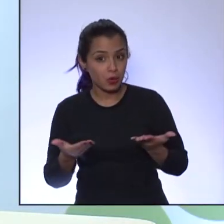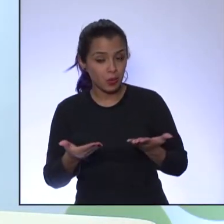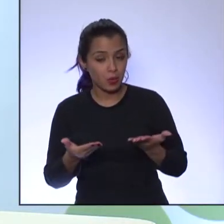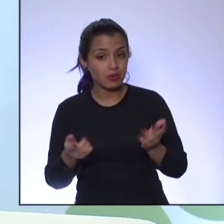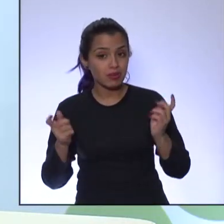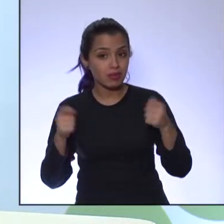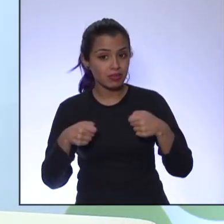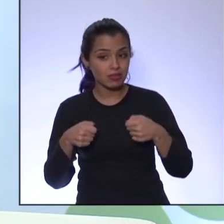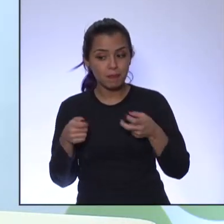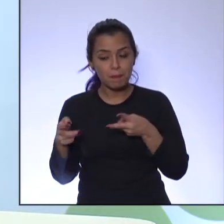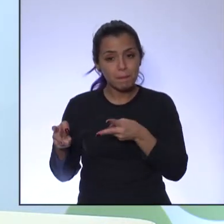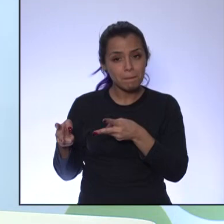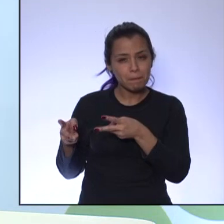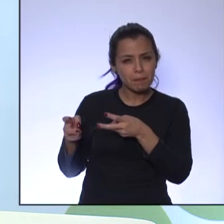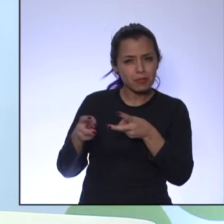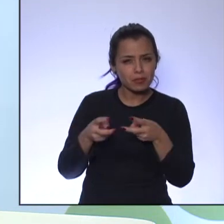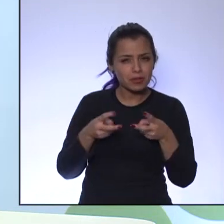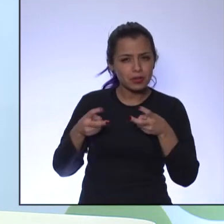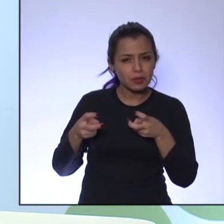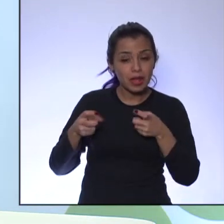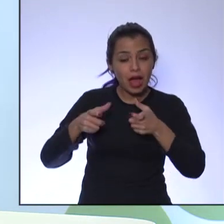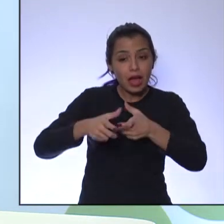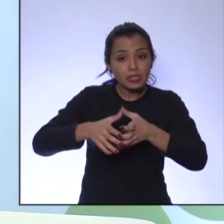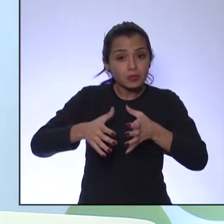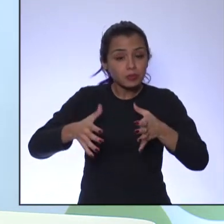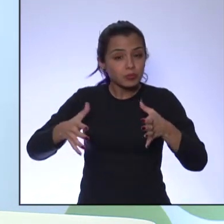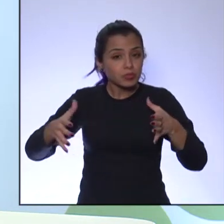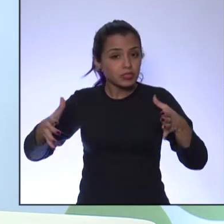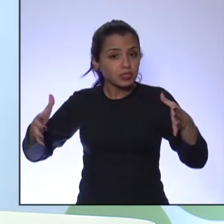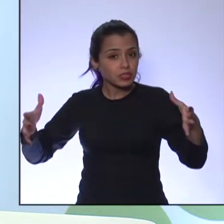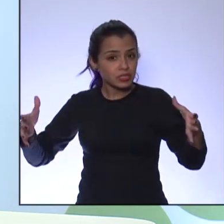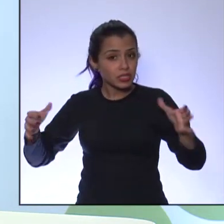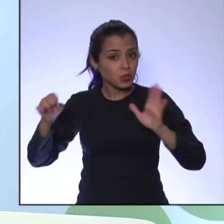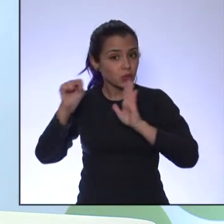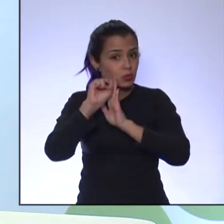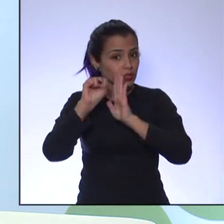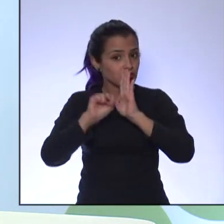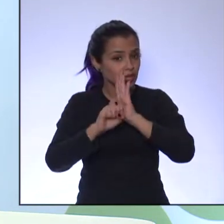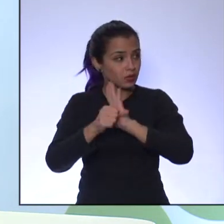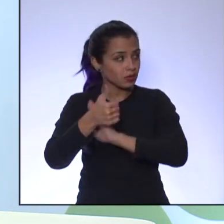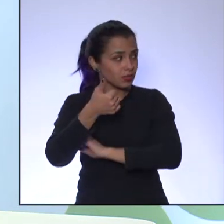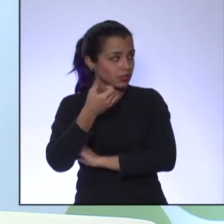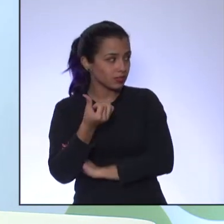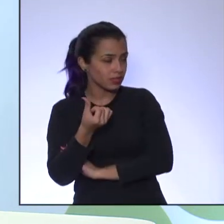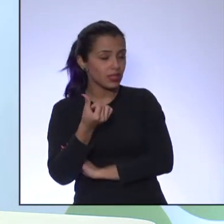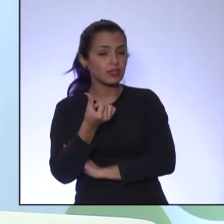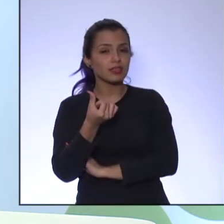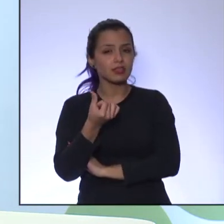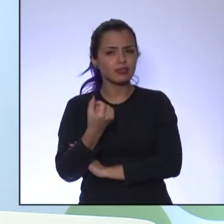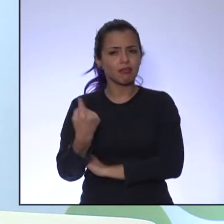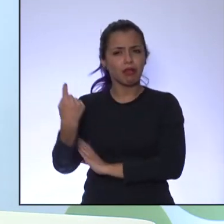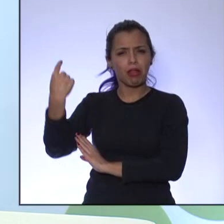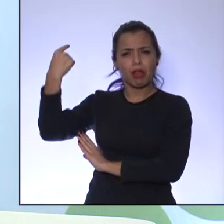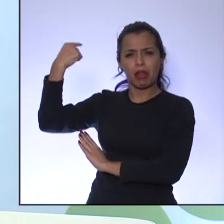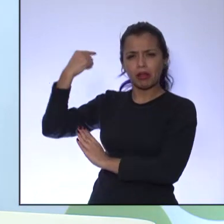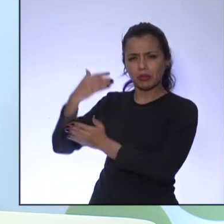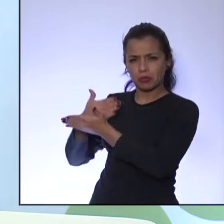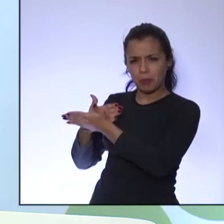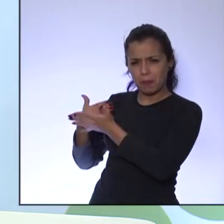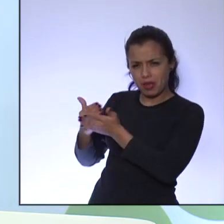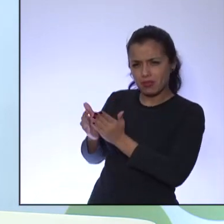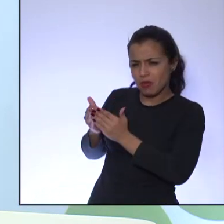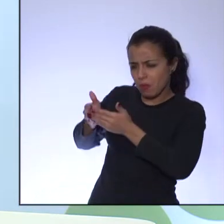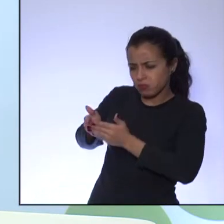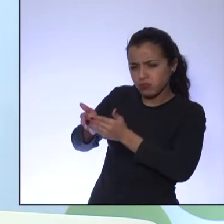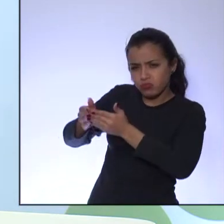observar toda a expansão iniciando do século XVI, desde a chegada de Pedro Álvares Cabral, né, desde a chegada